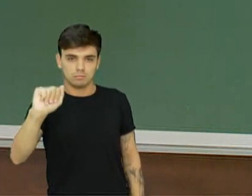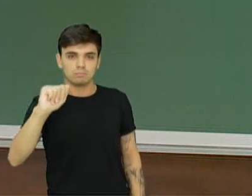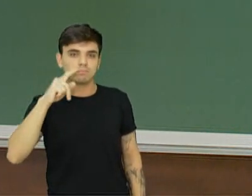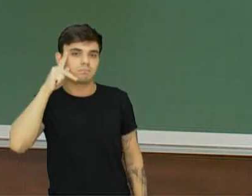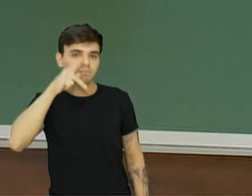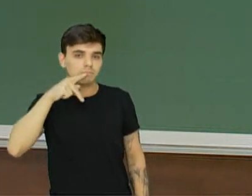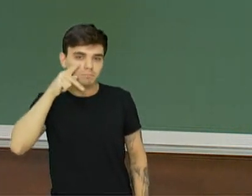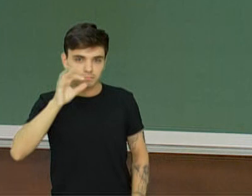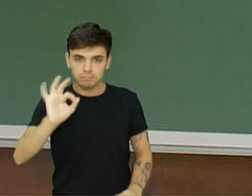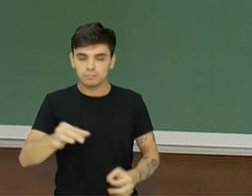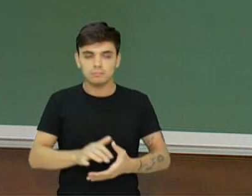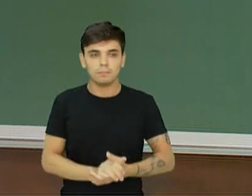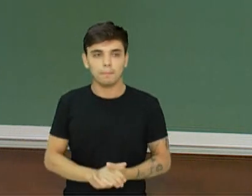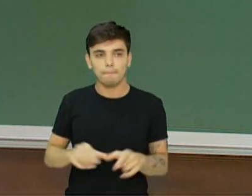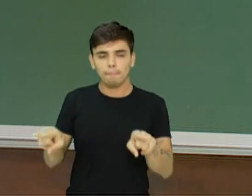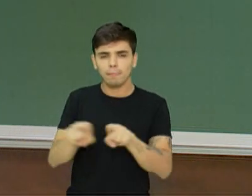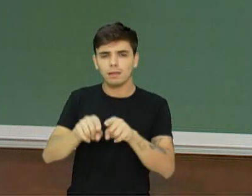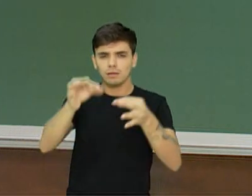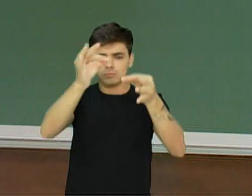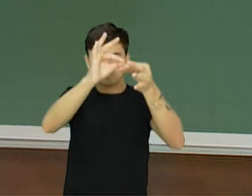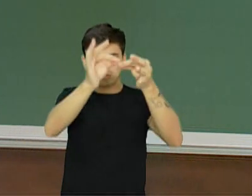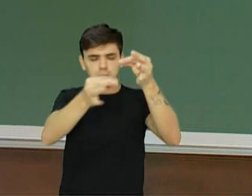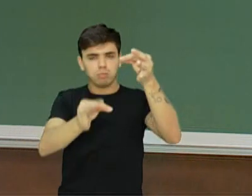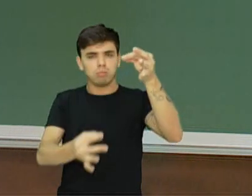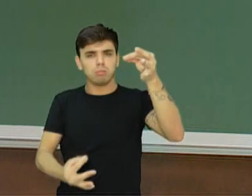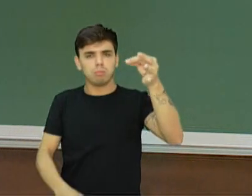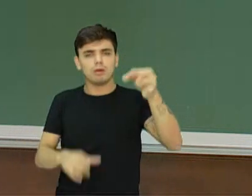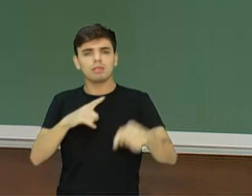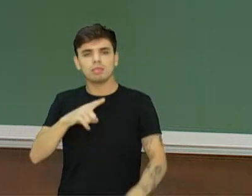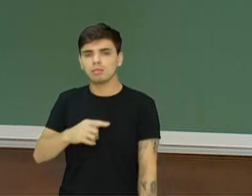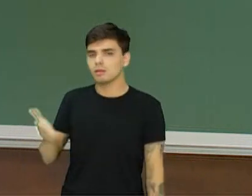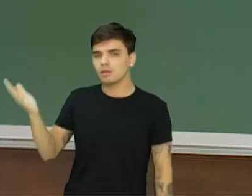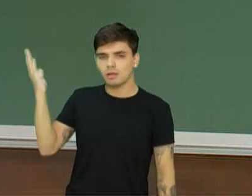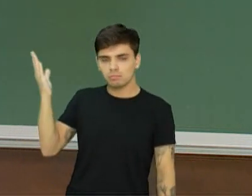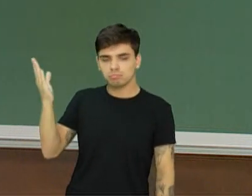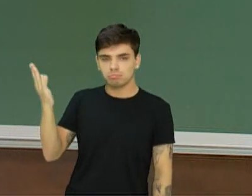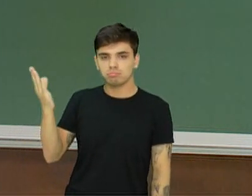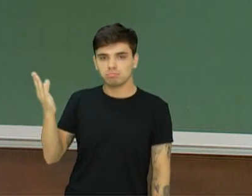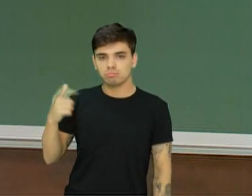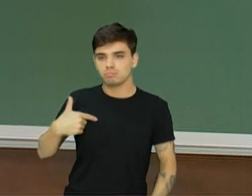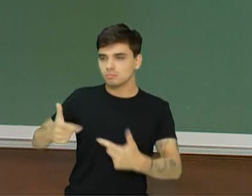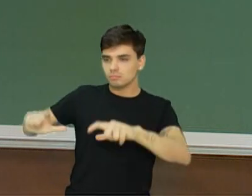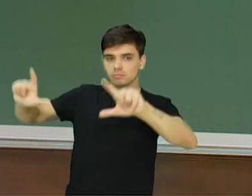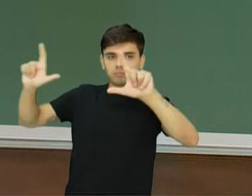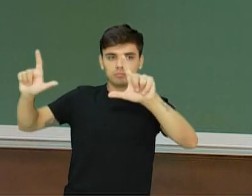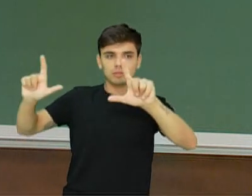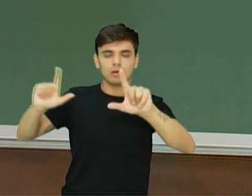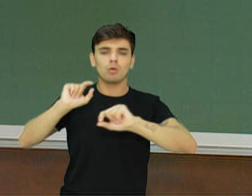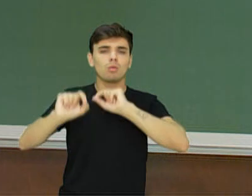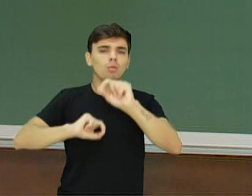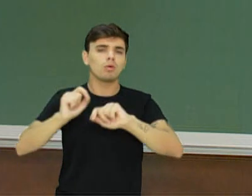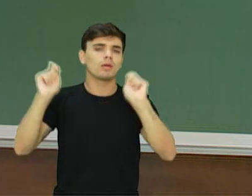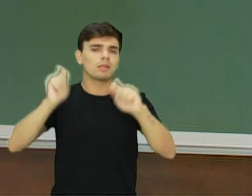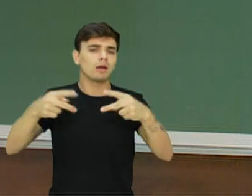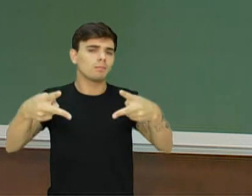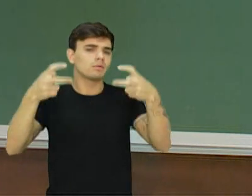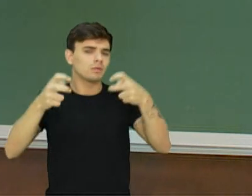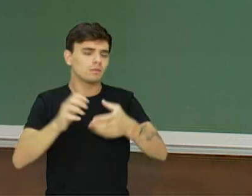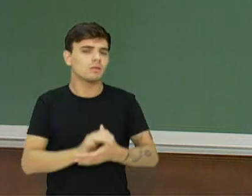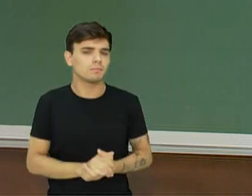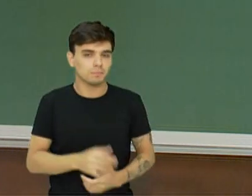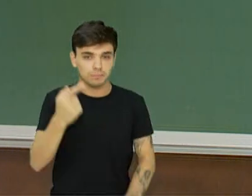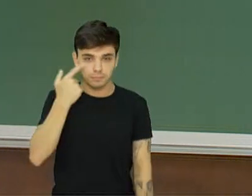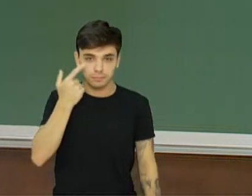ok? Nessa infinidade de termos aqui que a gente tem neste quadro, o que a gente pode